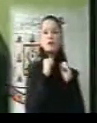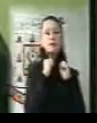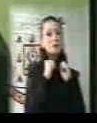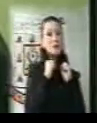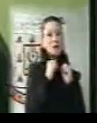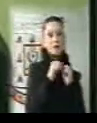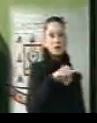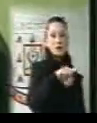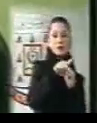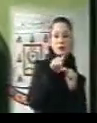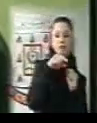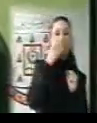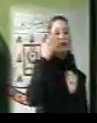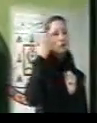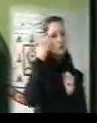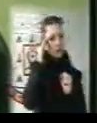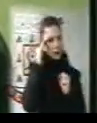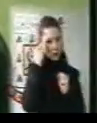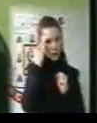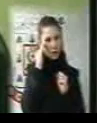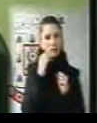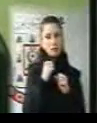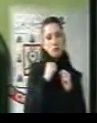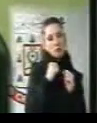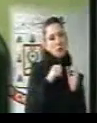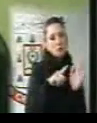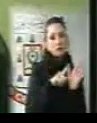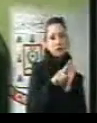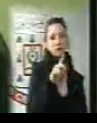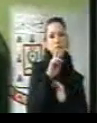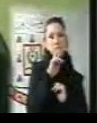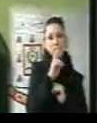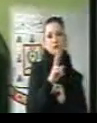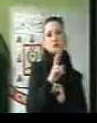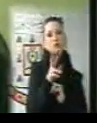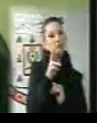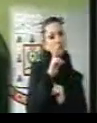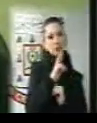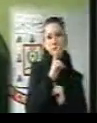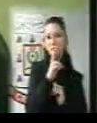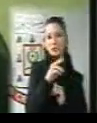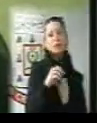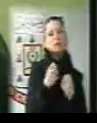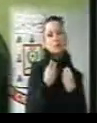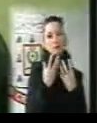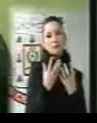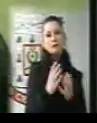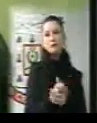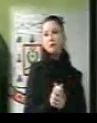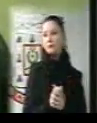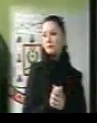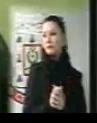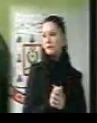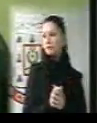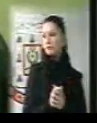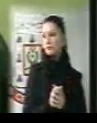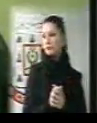entrar no entendimento e aquilo que for possível responder, que nós tivermos conhecimento, nós vamos responder sim.